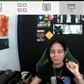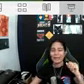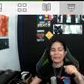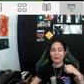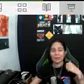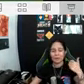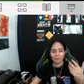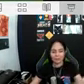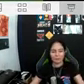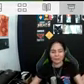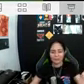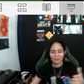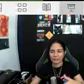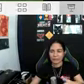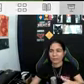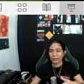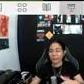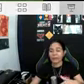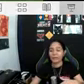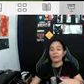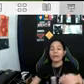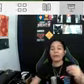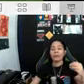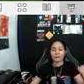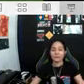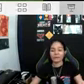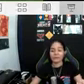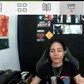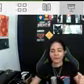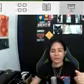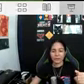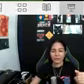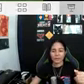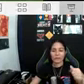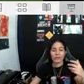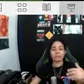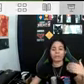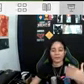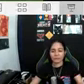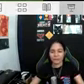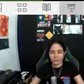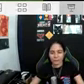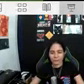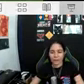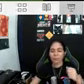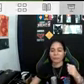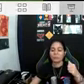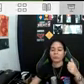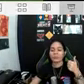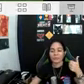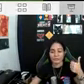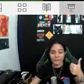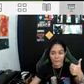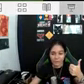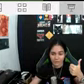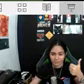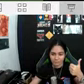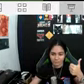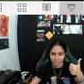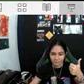Isso. Então, como um exemplo, a Rosicleide falou aí, variação de indivíduos, dependendo do trabalho, pode